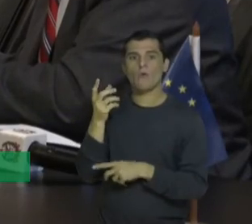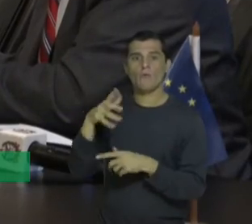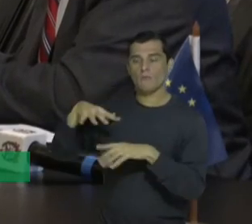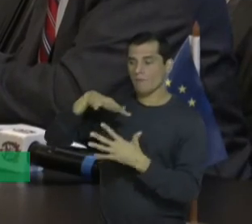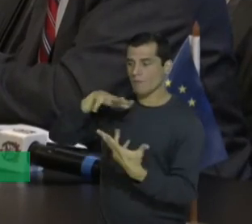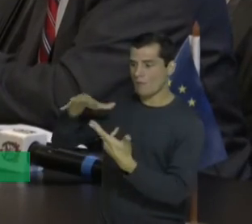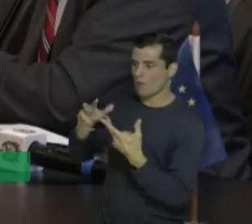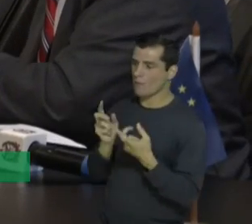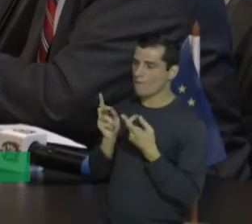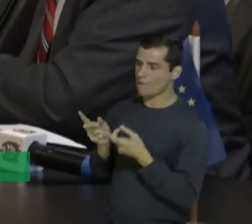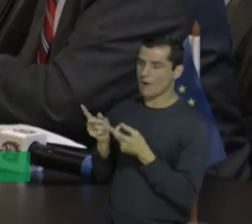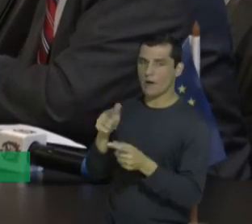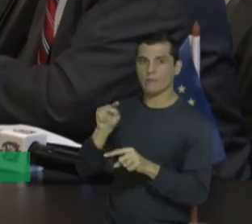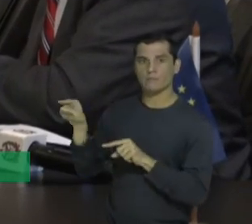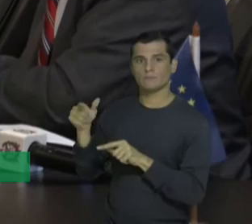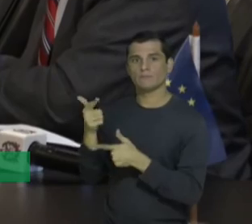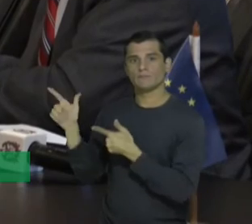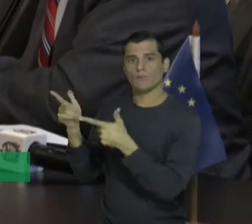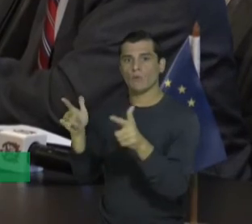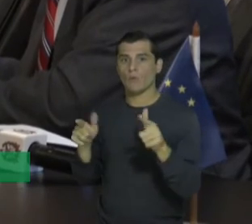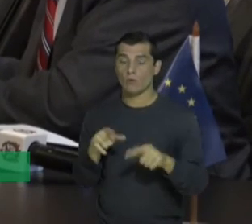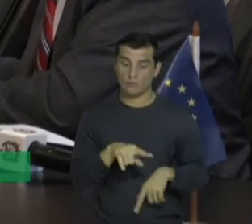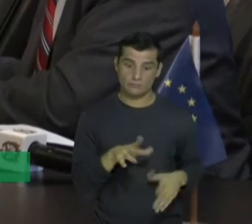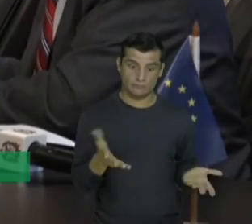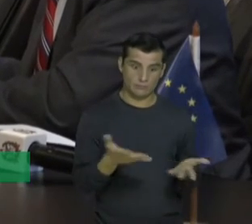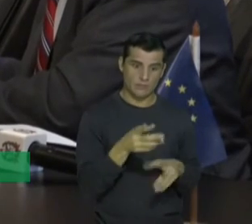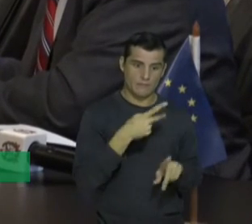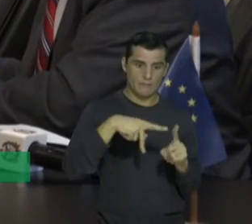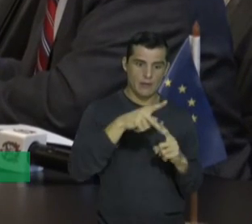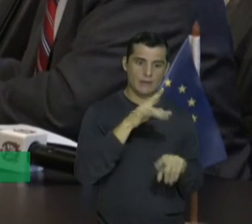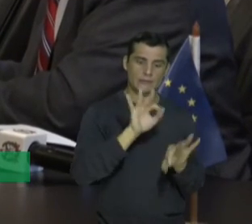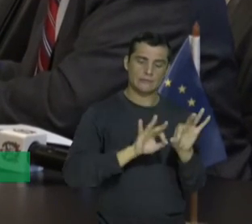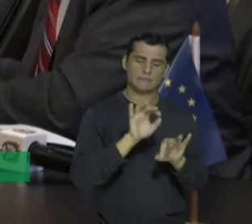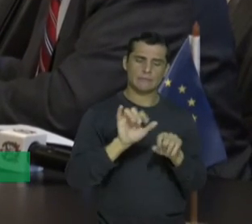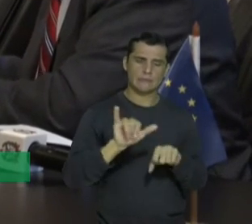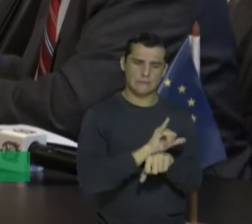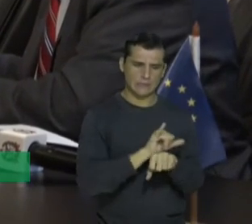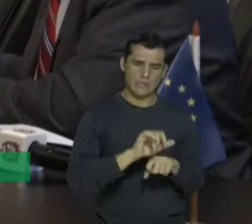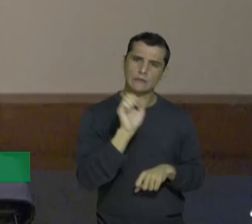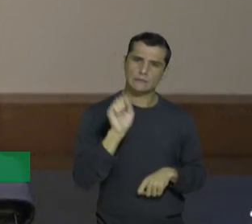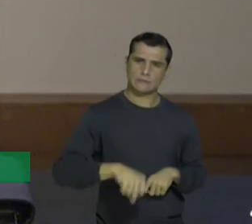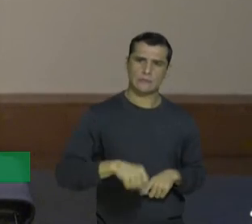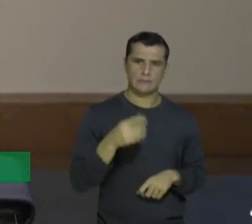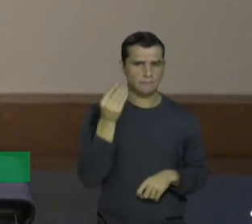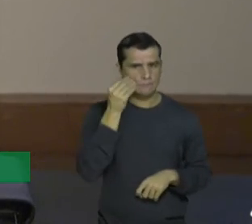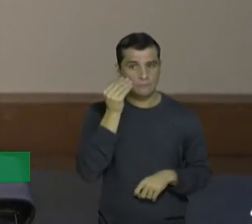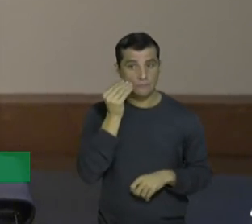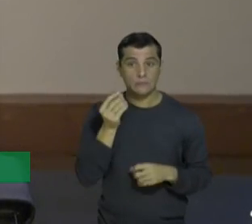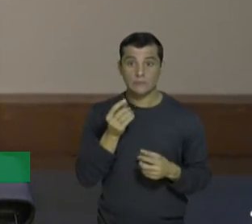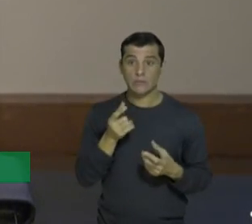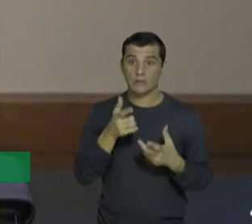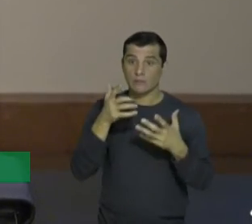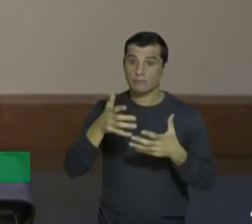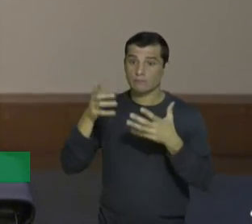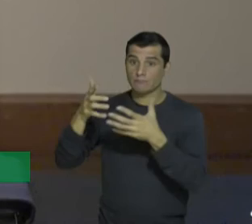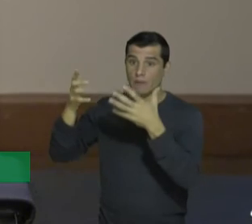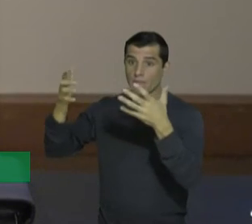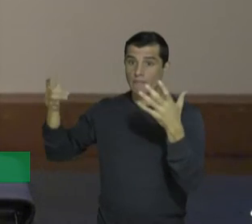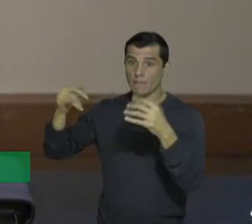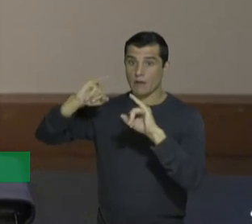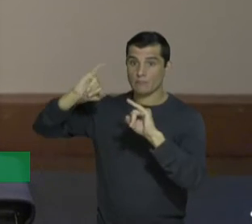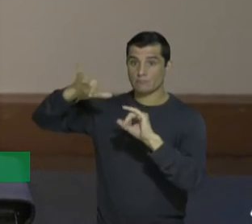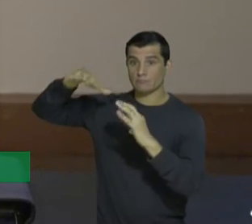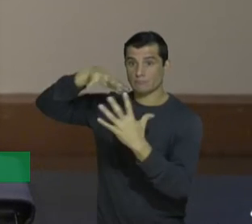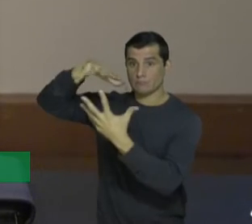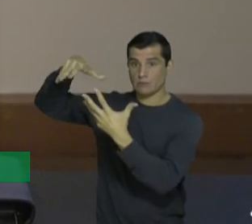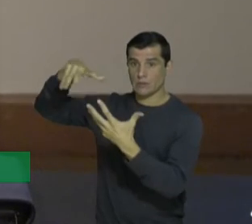eh dentro do nosso planejamento estratégico nós sim e continuaremos a expansão na área internacional